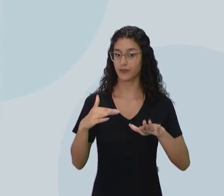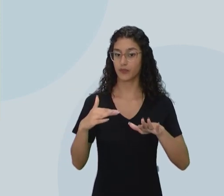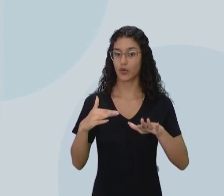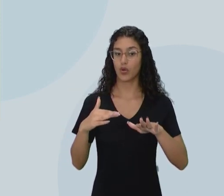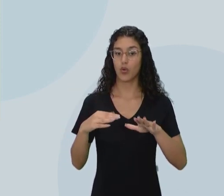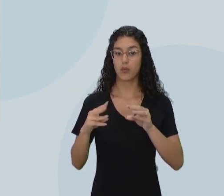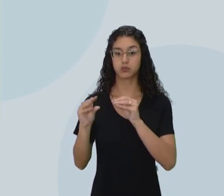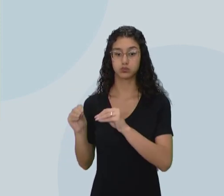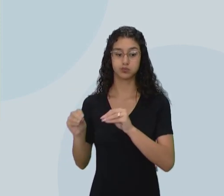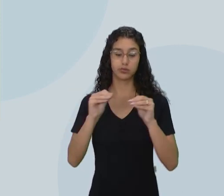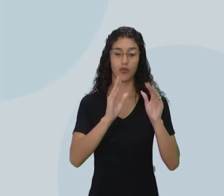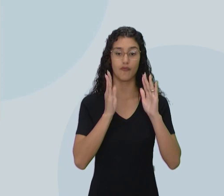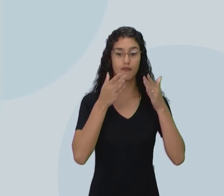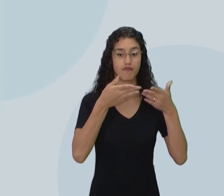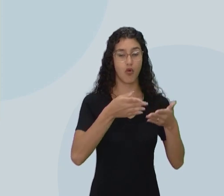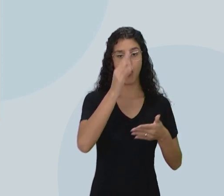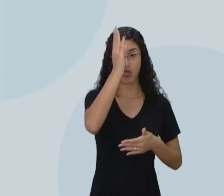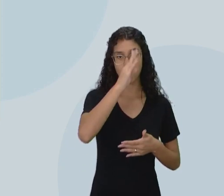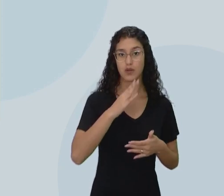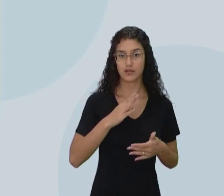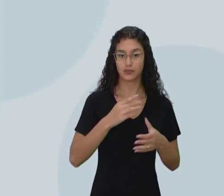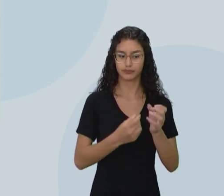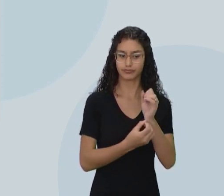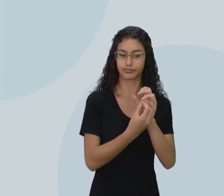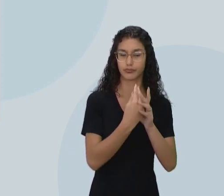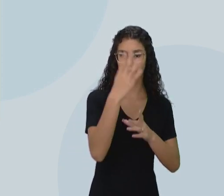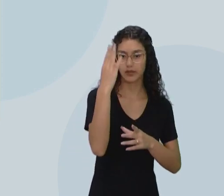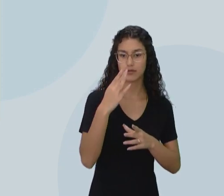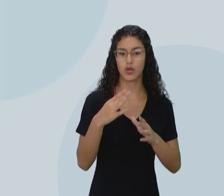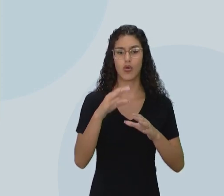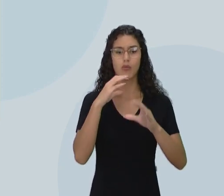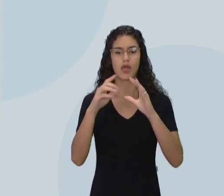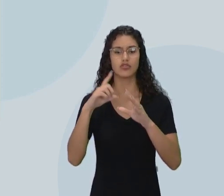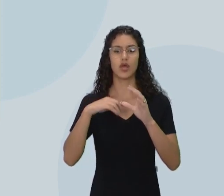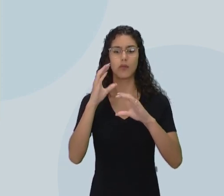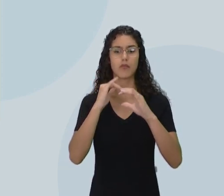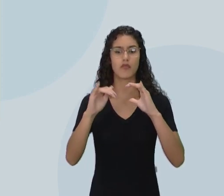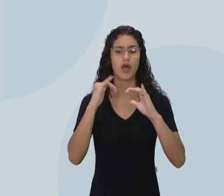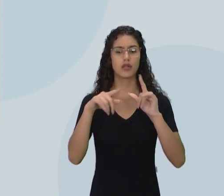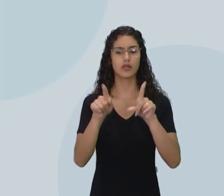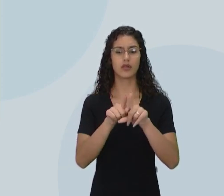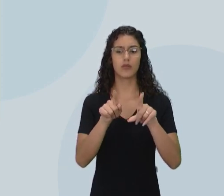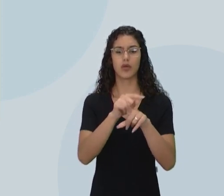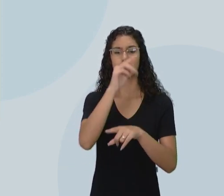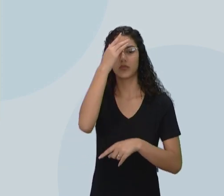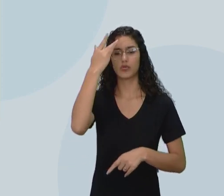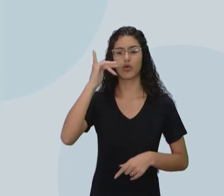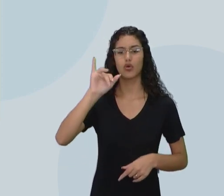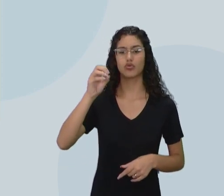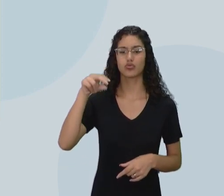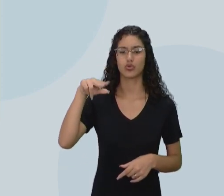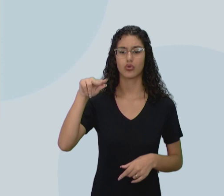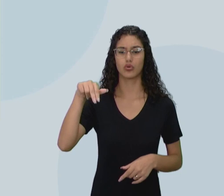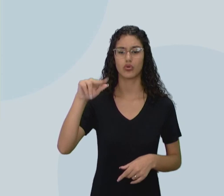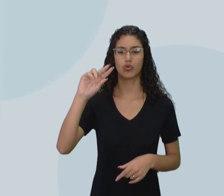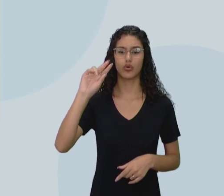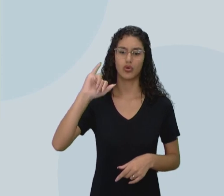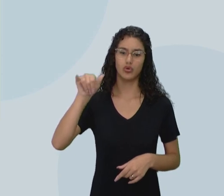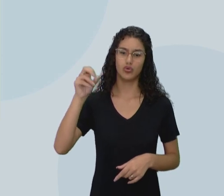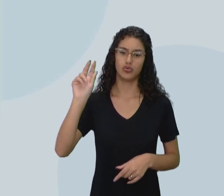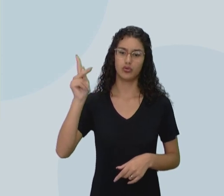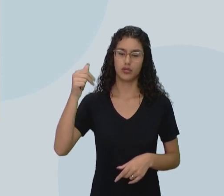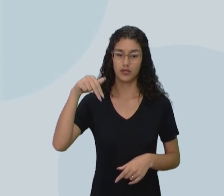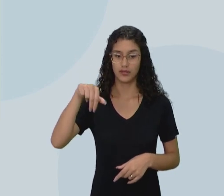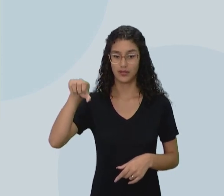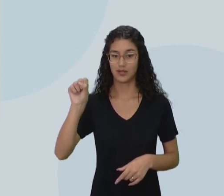de produtos originários do Brasil e no comunicado divulgado aos seus consumidores, Johannes Kuhlberg